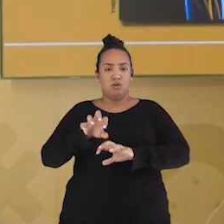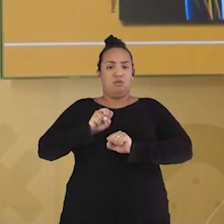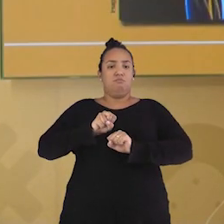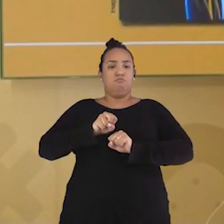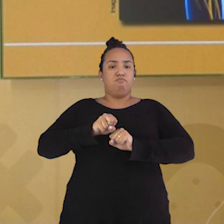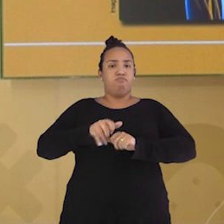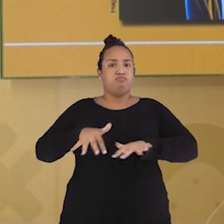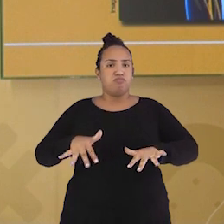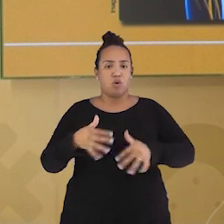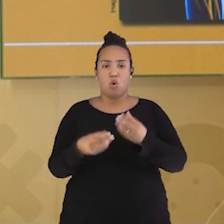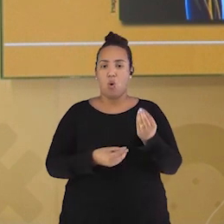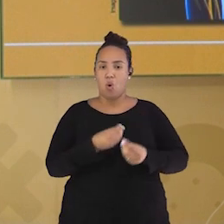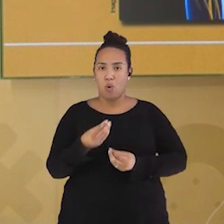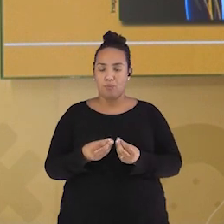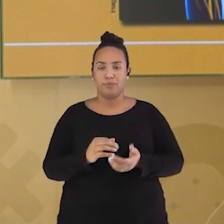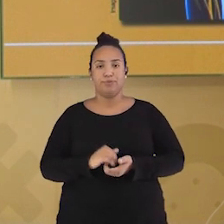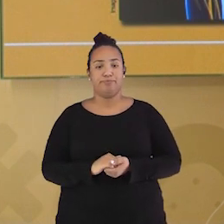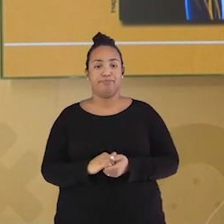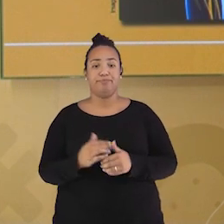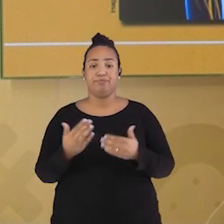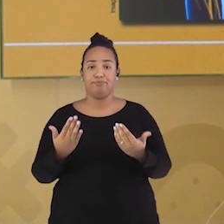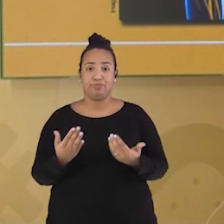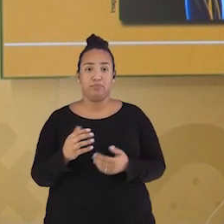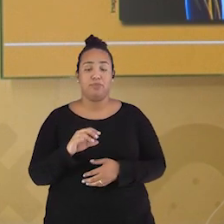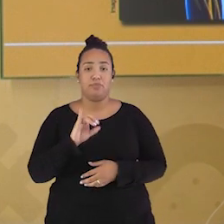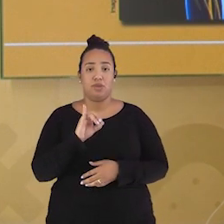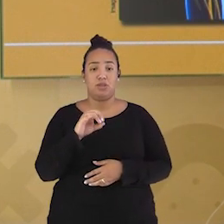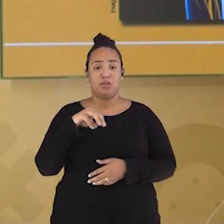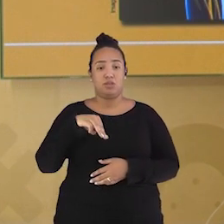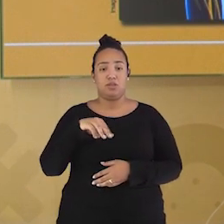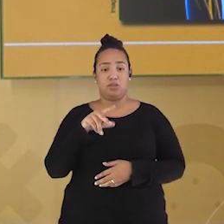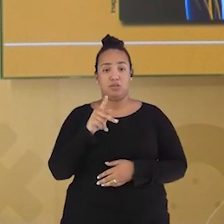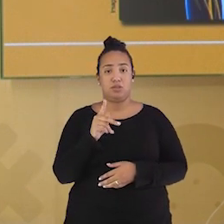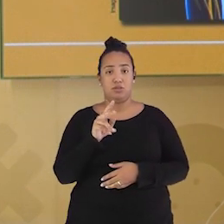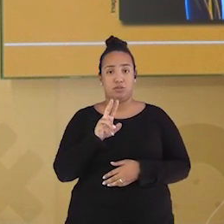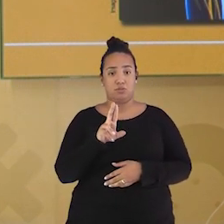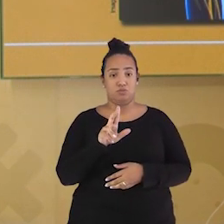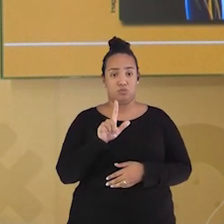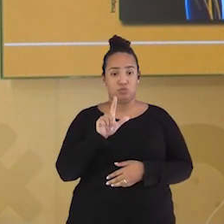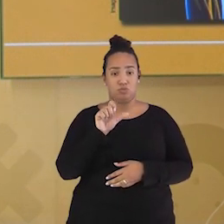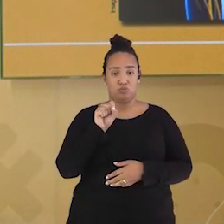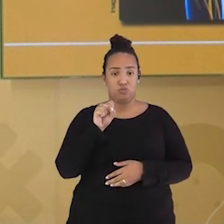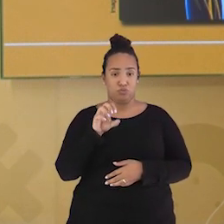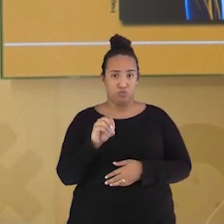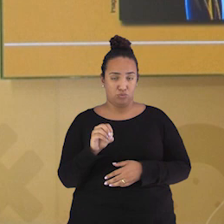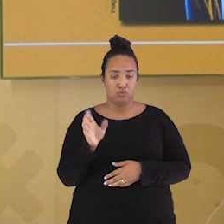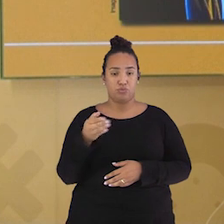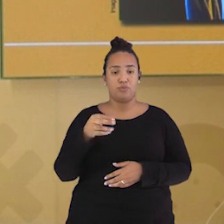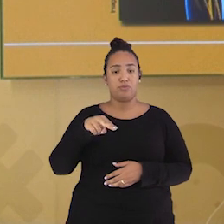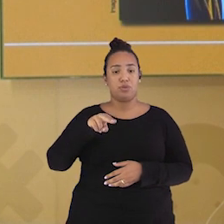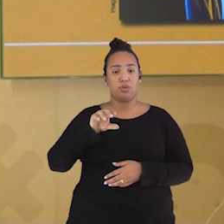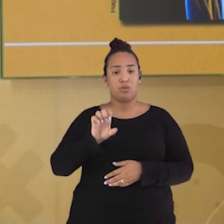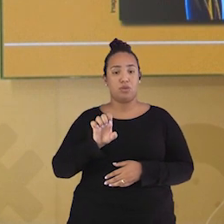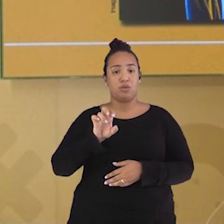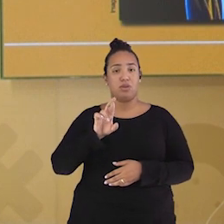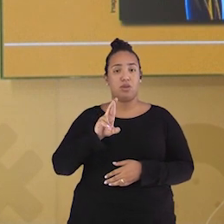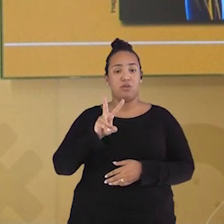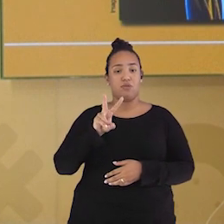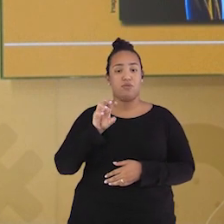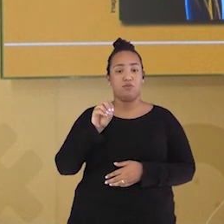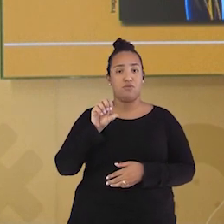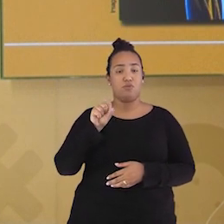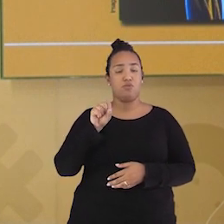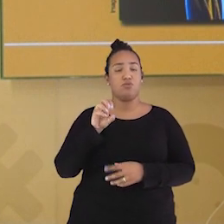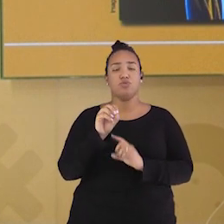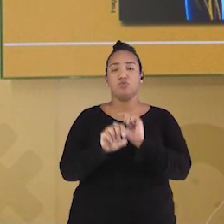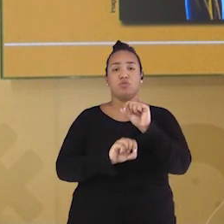nervoso? O impulso nervoso é um sinal elétrico que surge por meio da estimulação de um neurônio e é